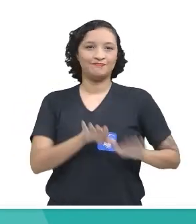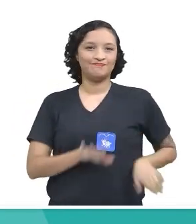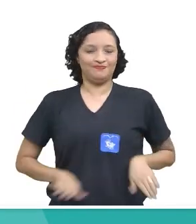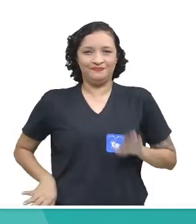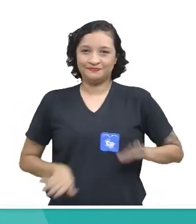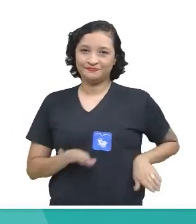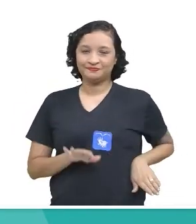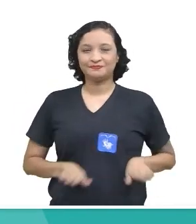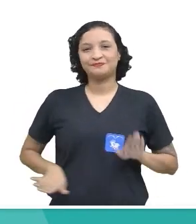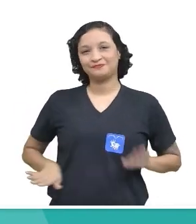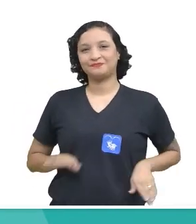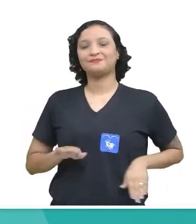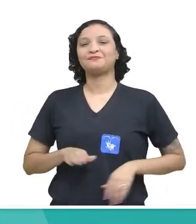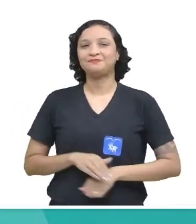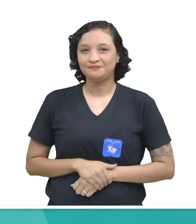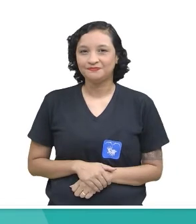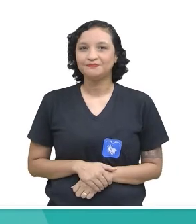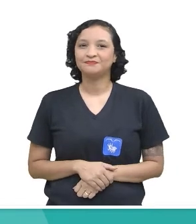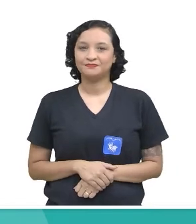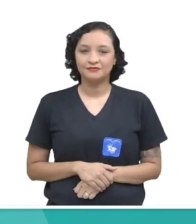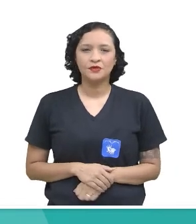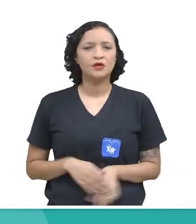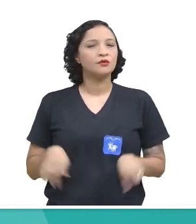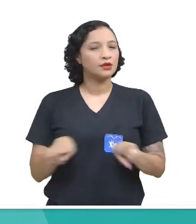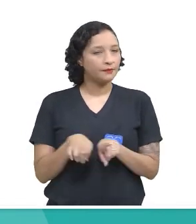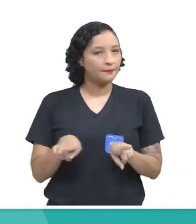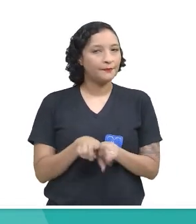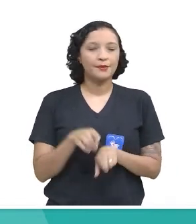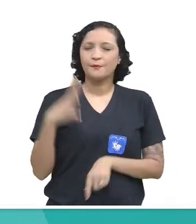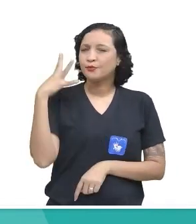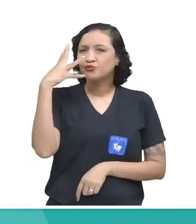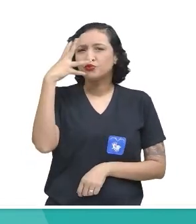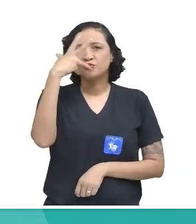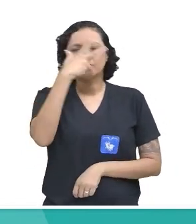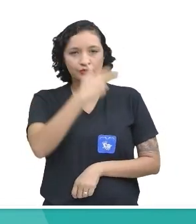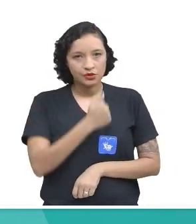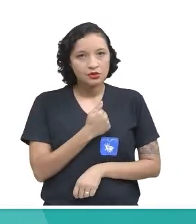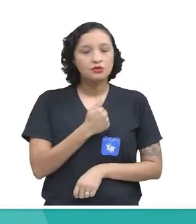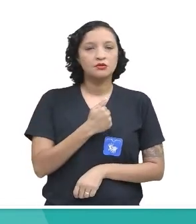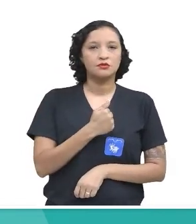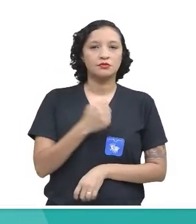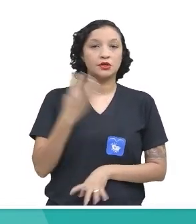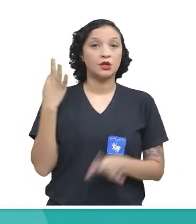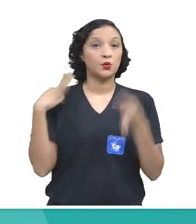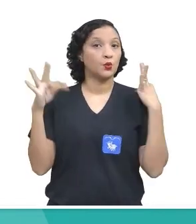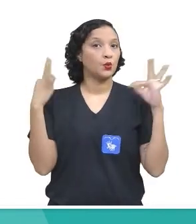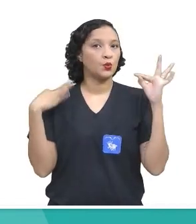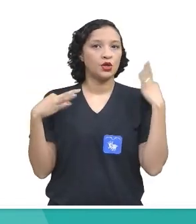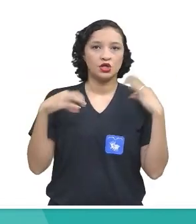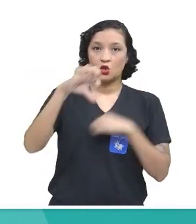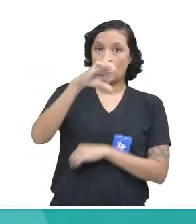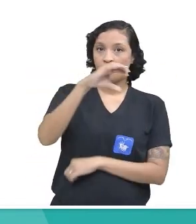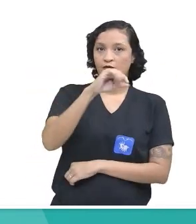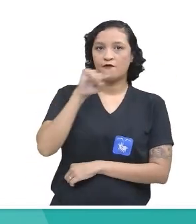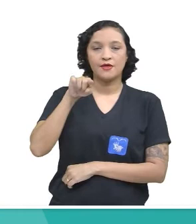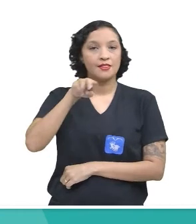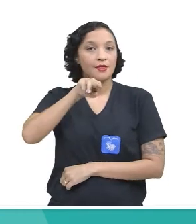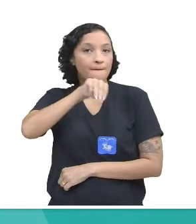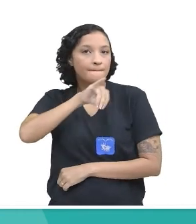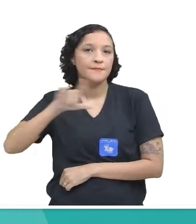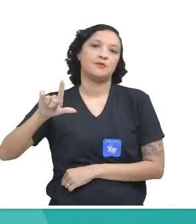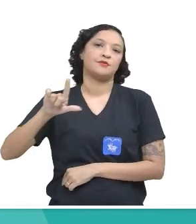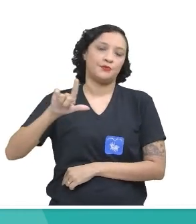ciranda. Então, também é um evento muito bonito que atrai para mais de 90 mil turistas,